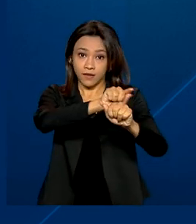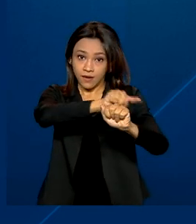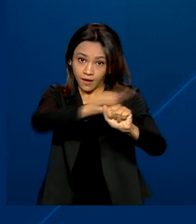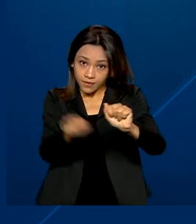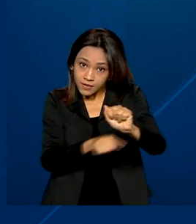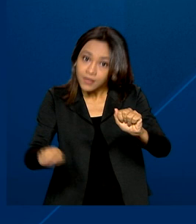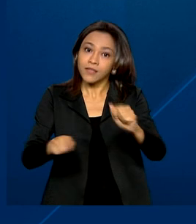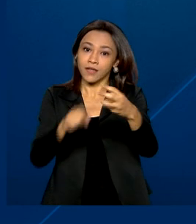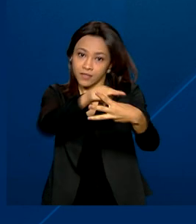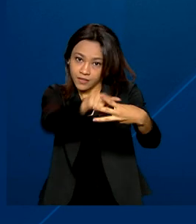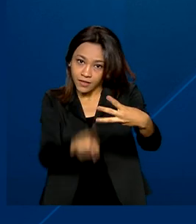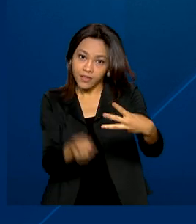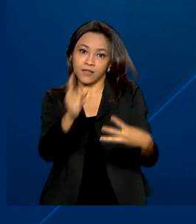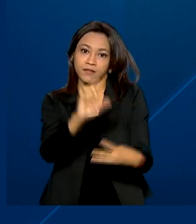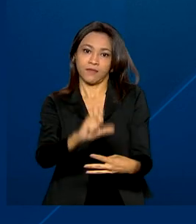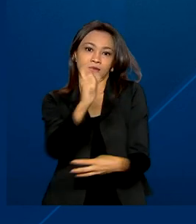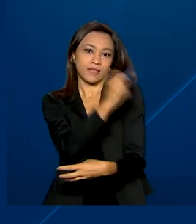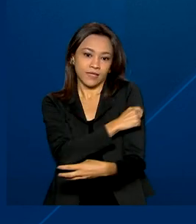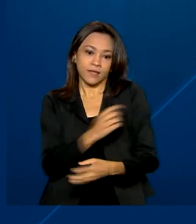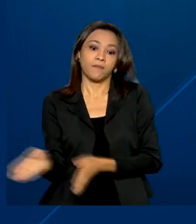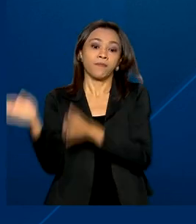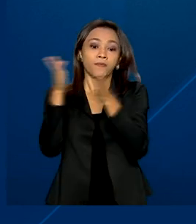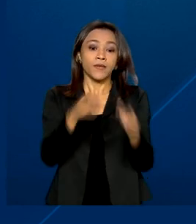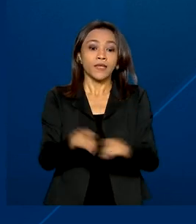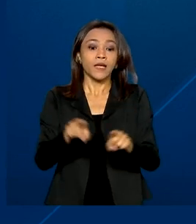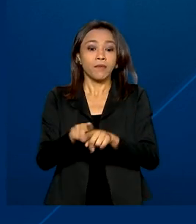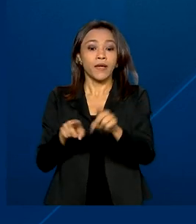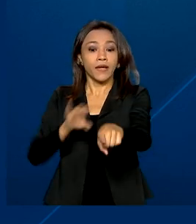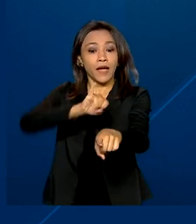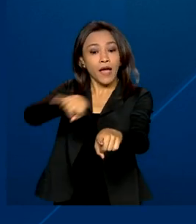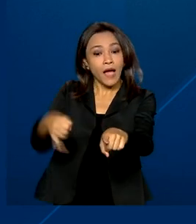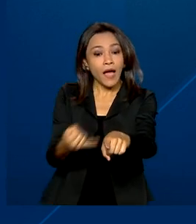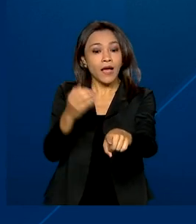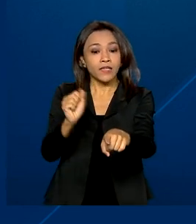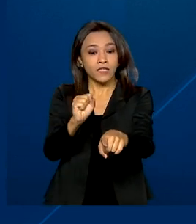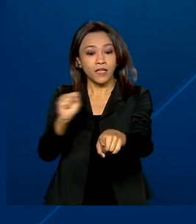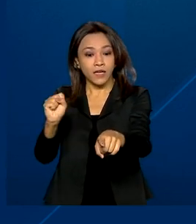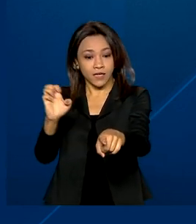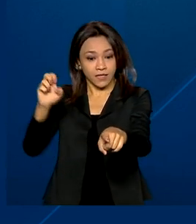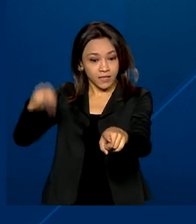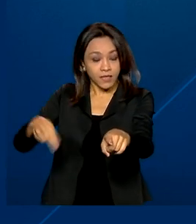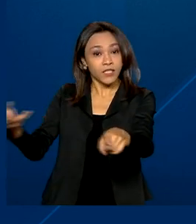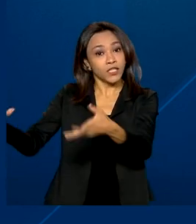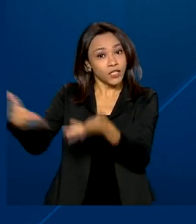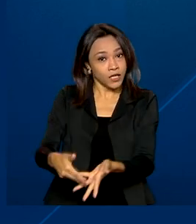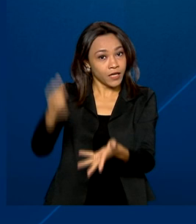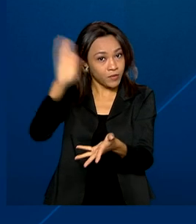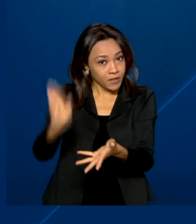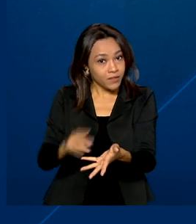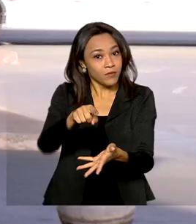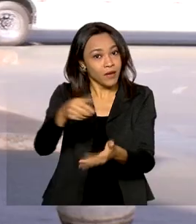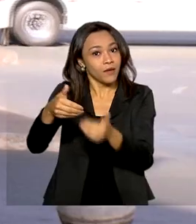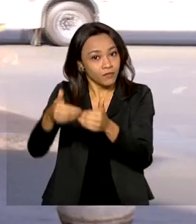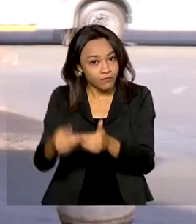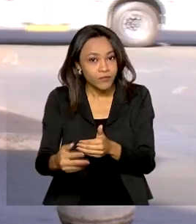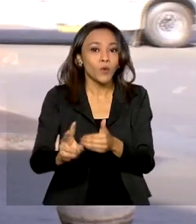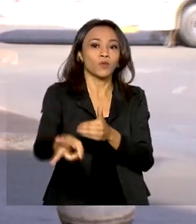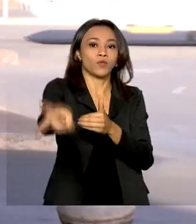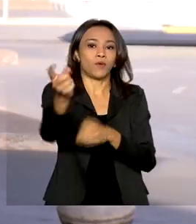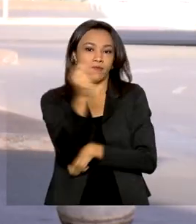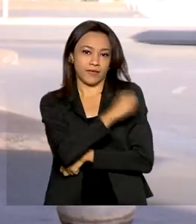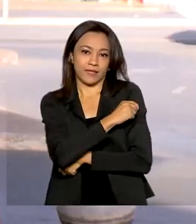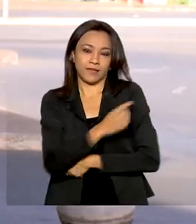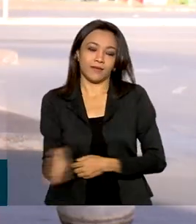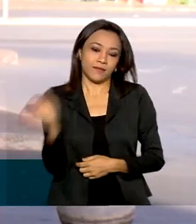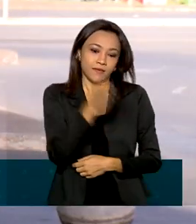semanas a Jansen também chega ao país para fazer parte do programa nacional de imunizações e